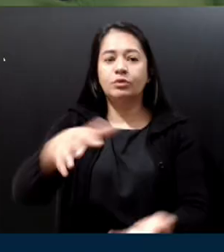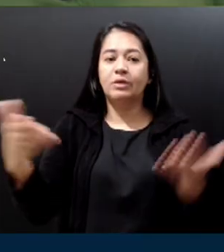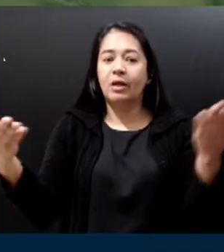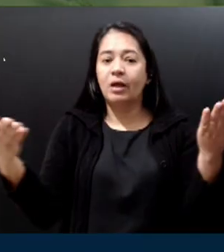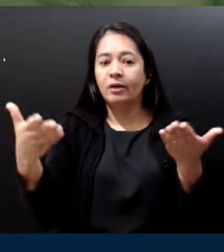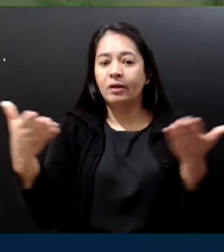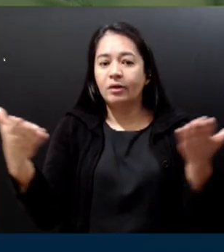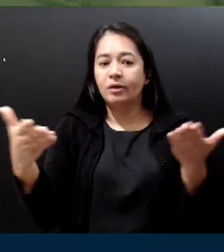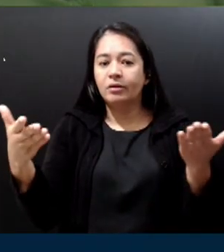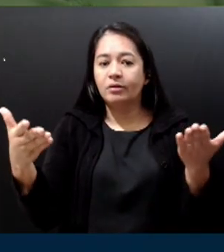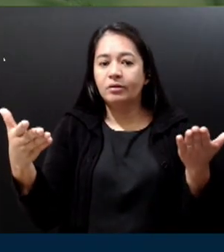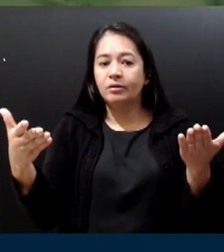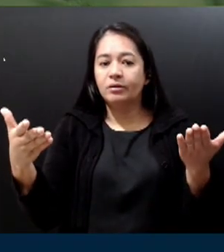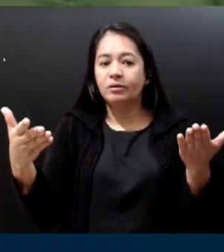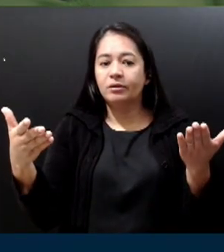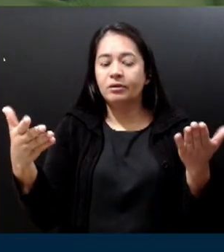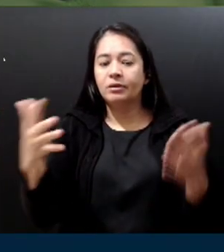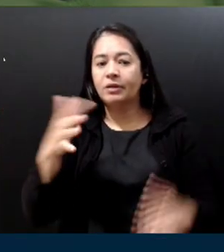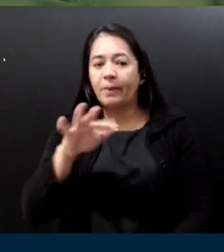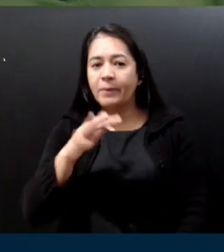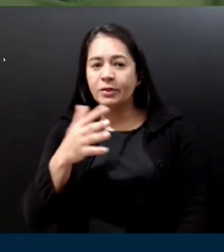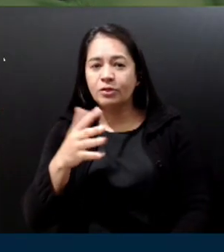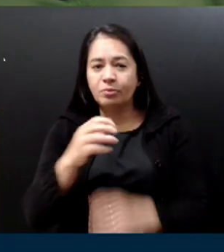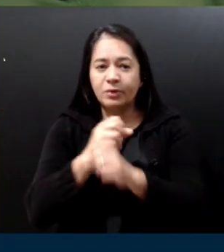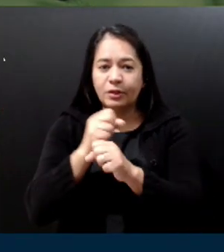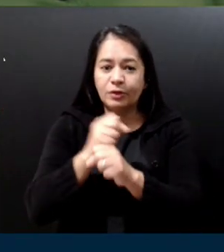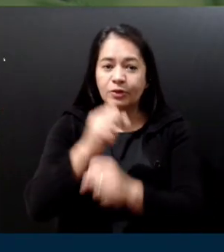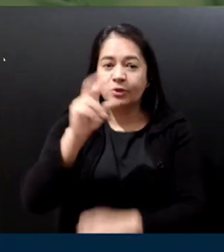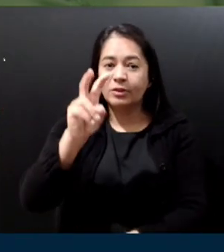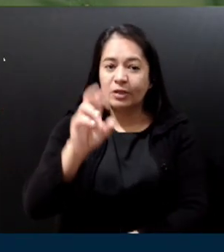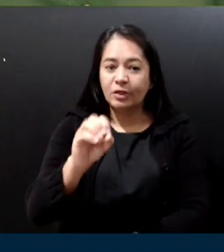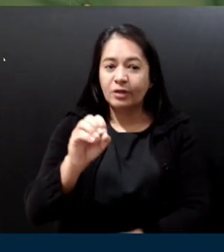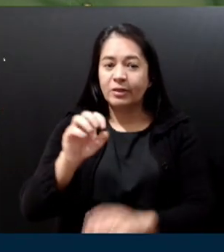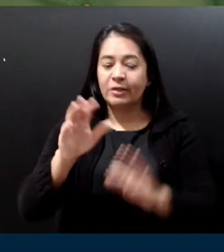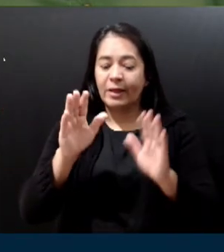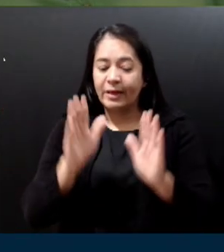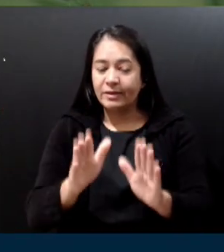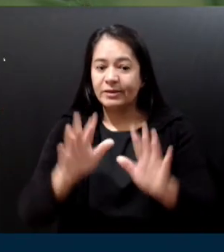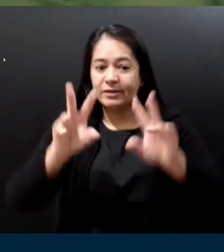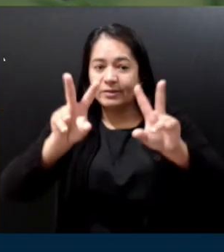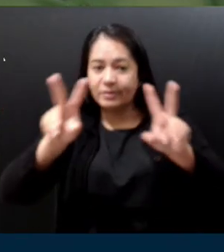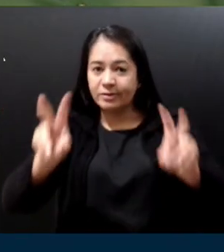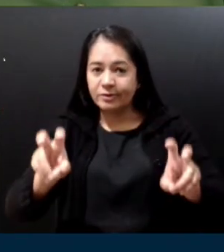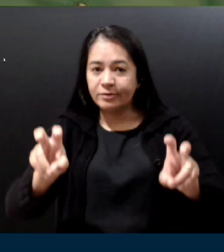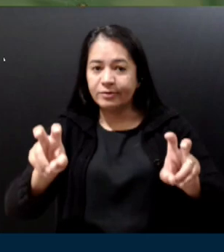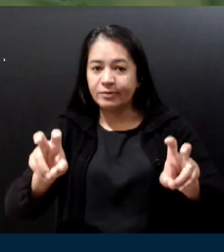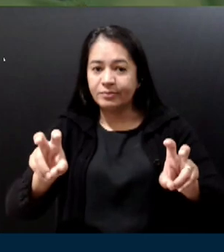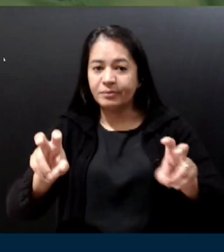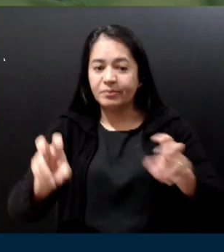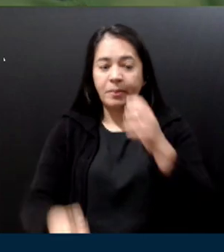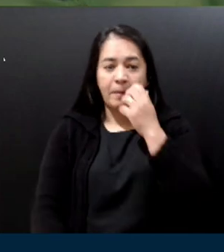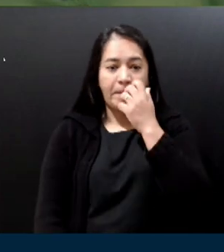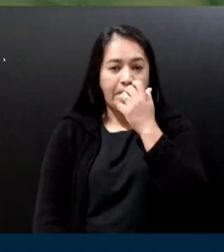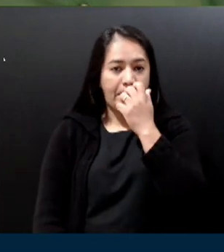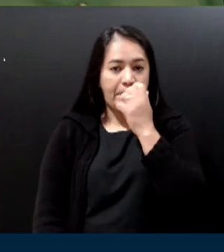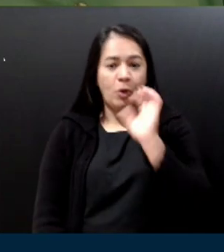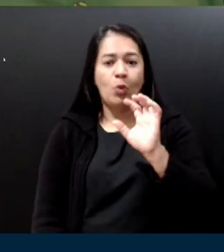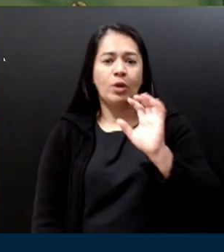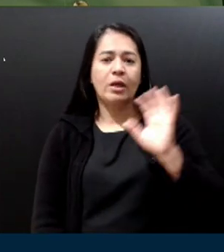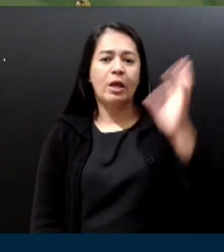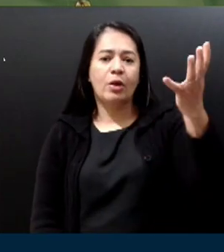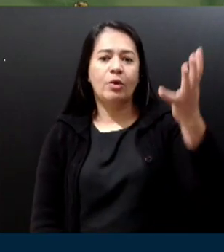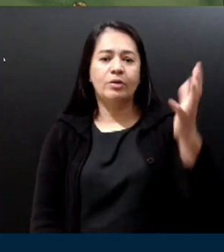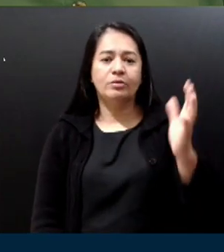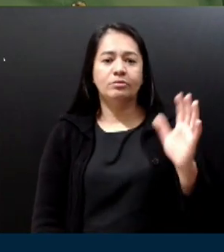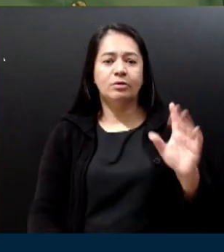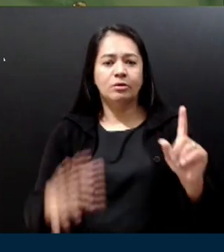50 anos, esse tema é voltar em 2015. O que aconteceu? Essas pressões, e nos Estados Unidos é um pouco diferente